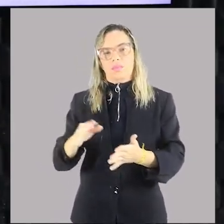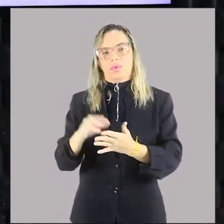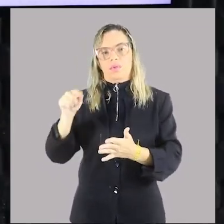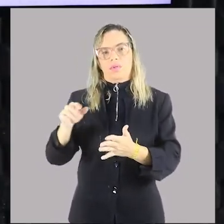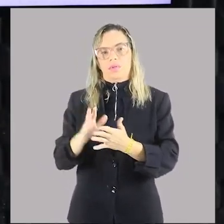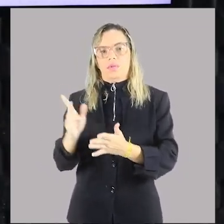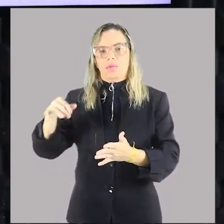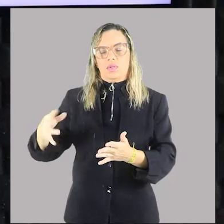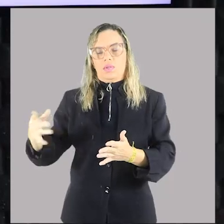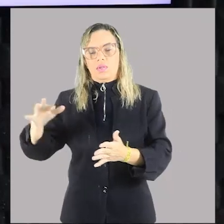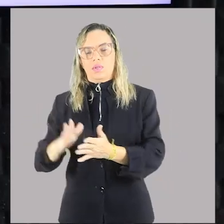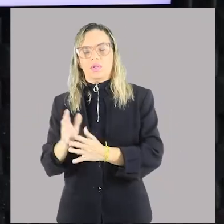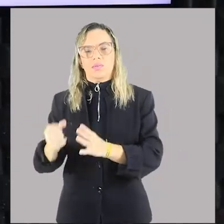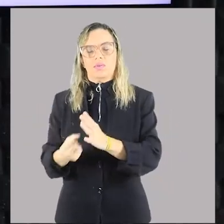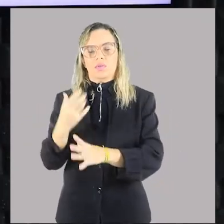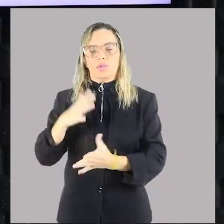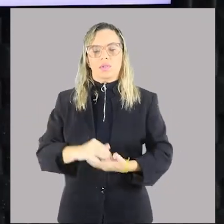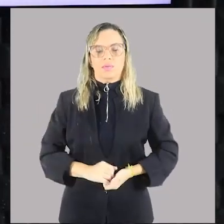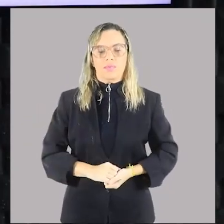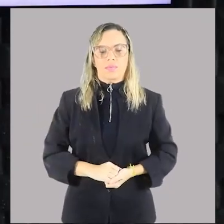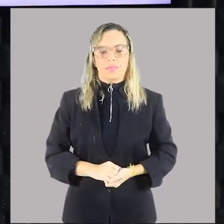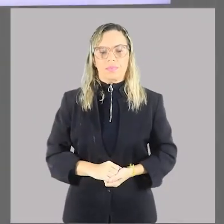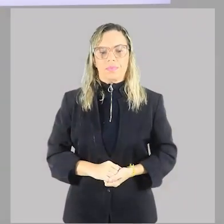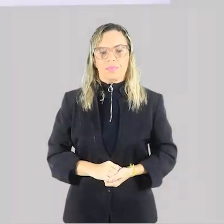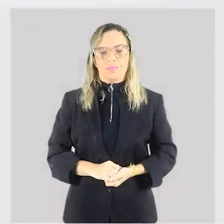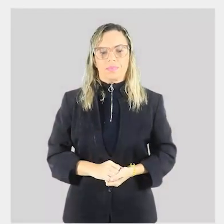administração pública indireta. Perfeito?